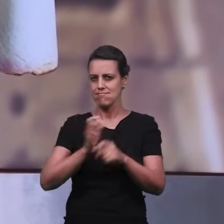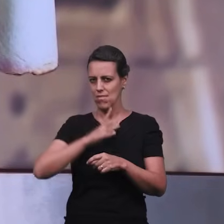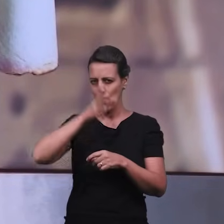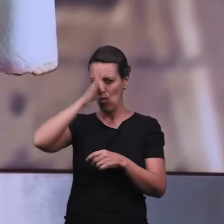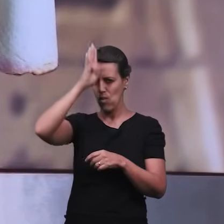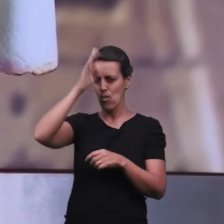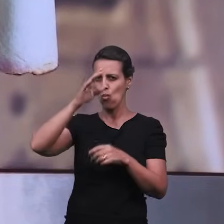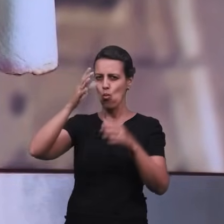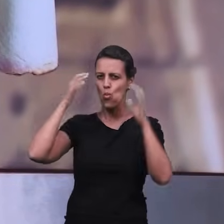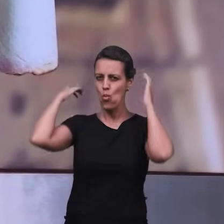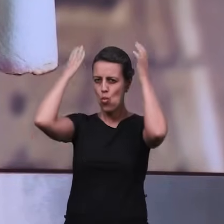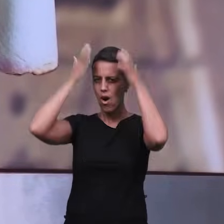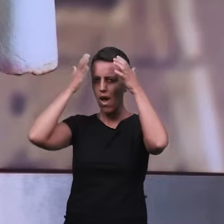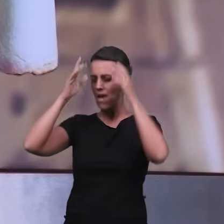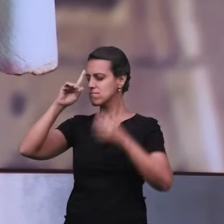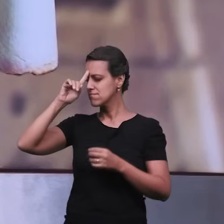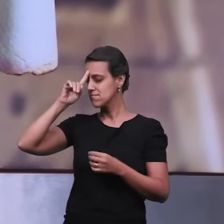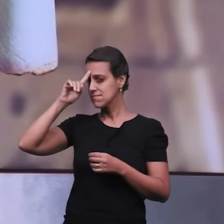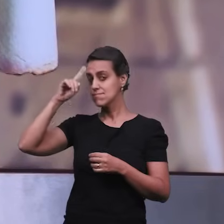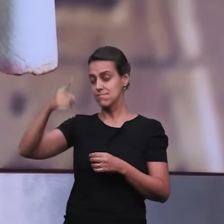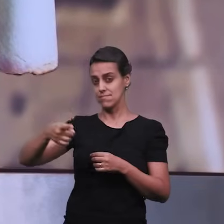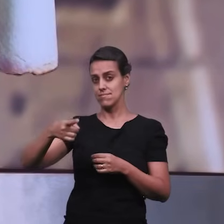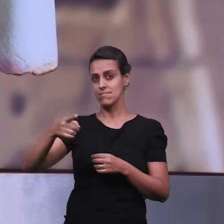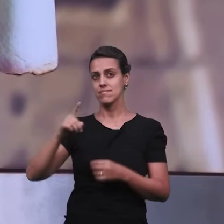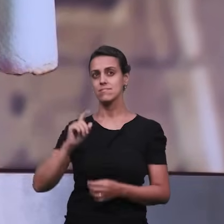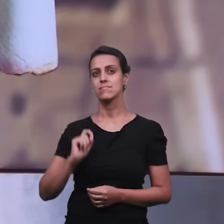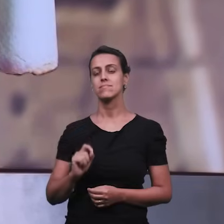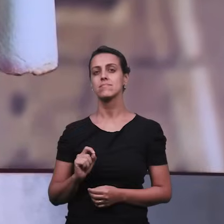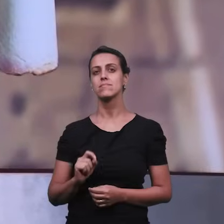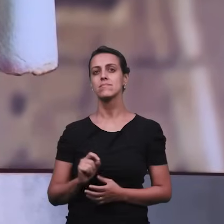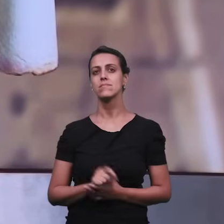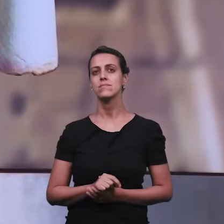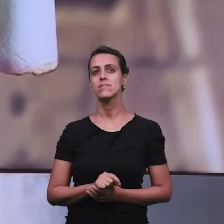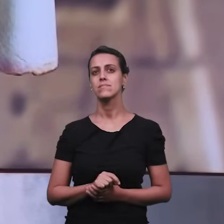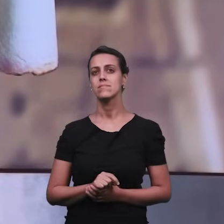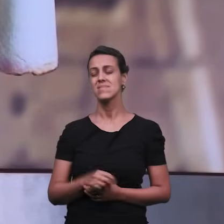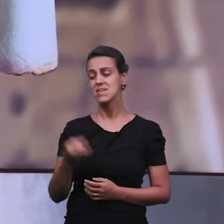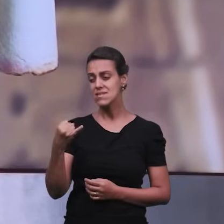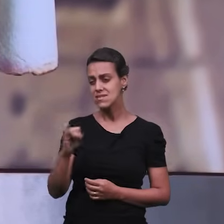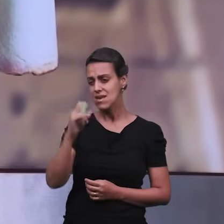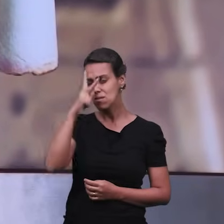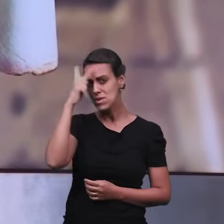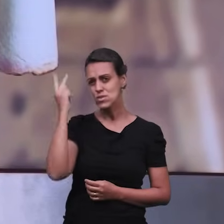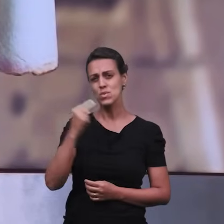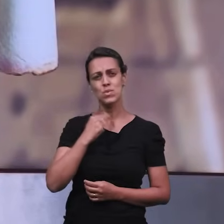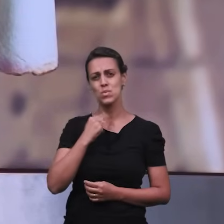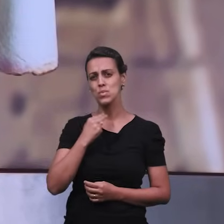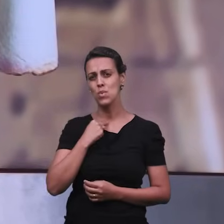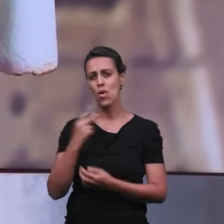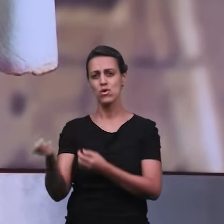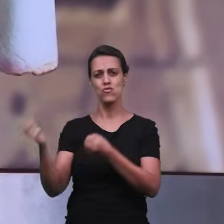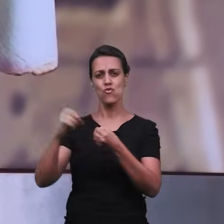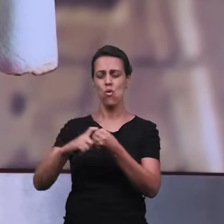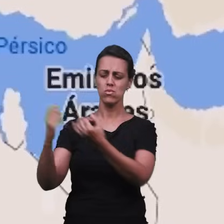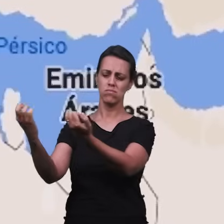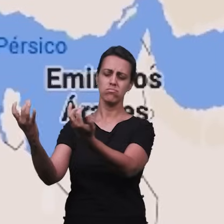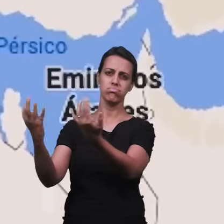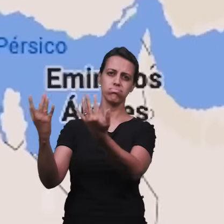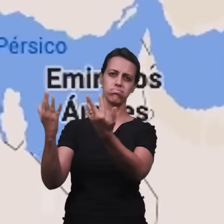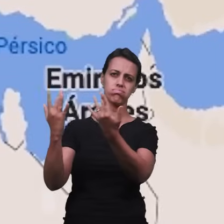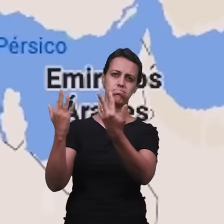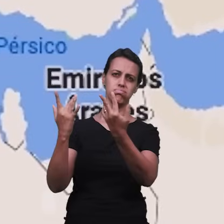Pérsia, os que não pudessem voltar, por ser uma distância longa